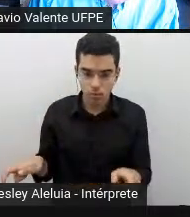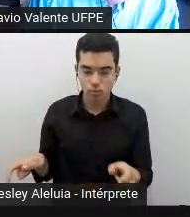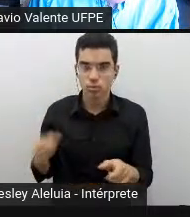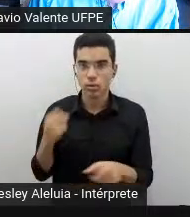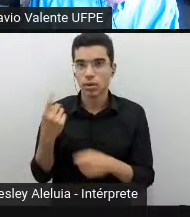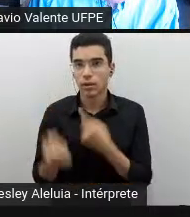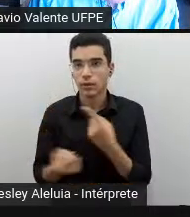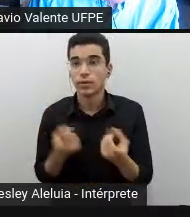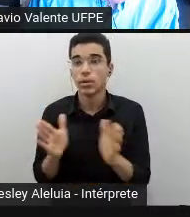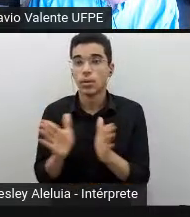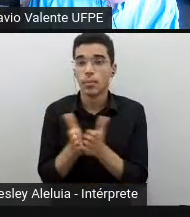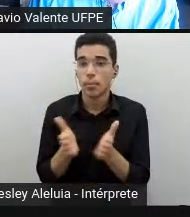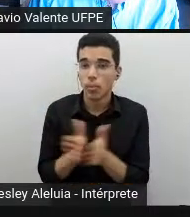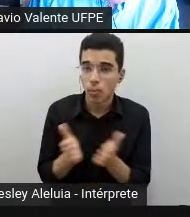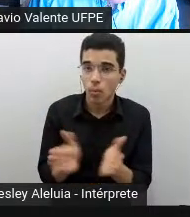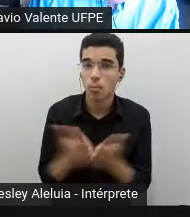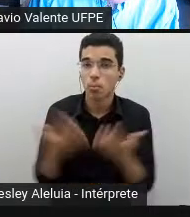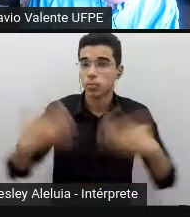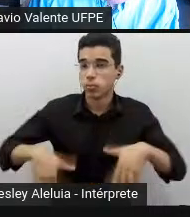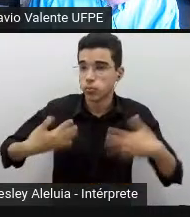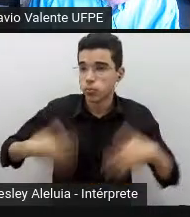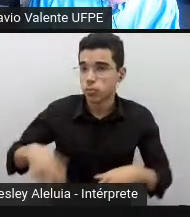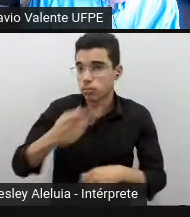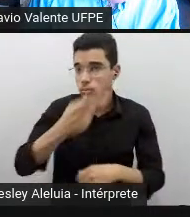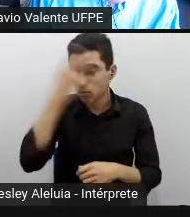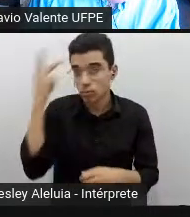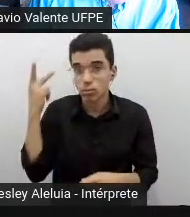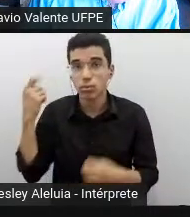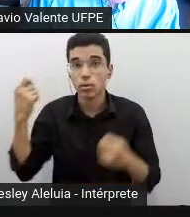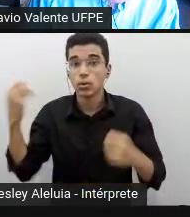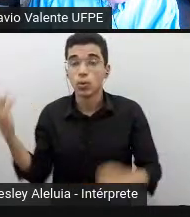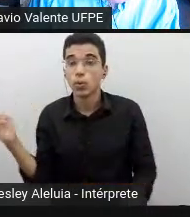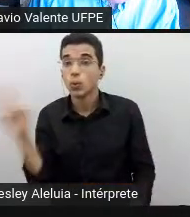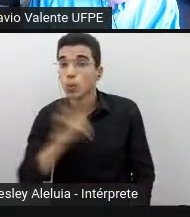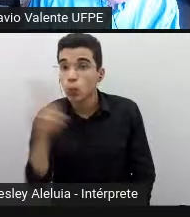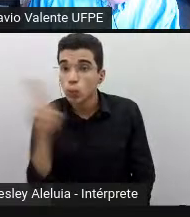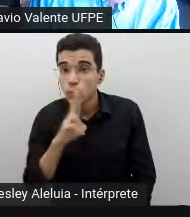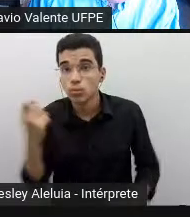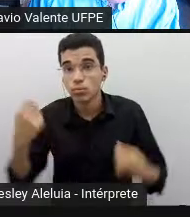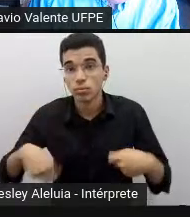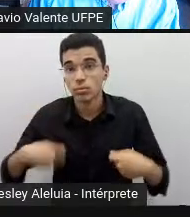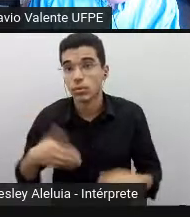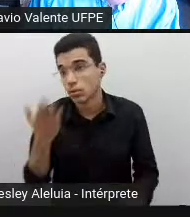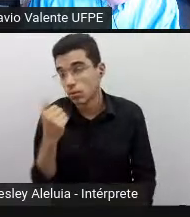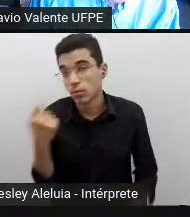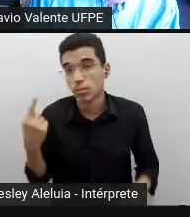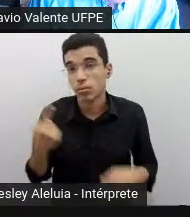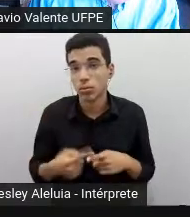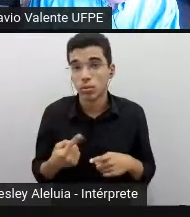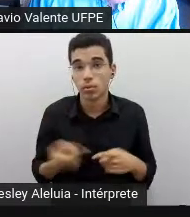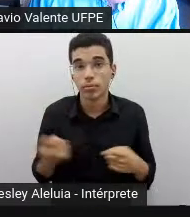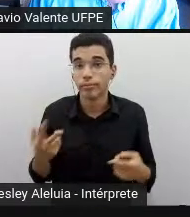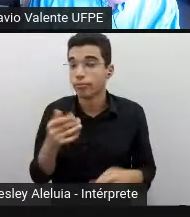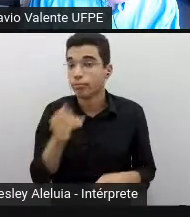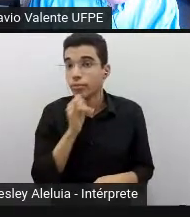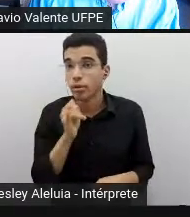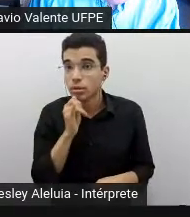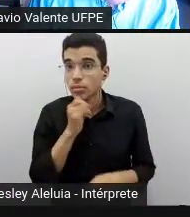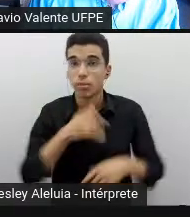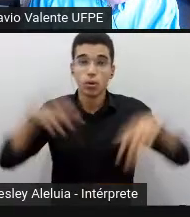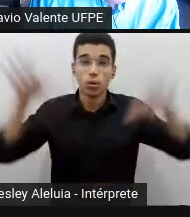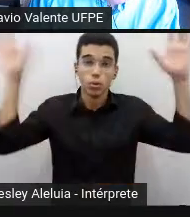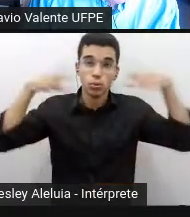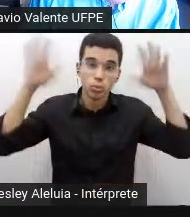absoluta, pessoas que estão em situações de emergência por causa de acidentes naturais ou causados pelo ser